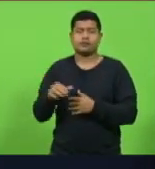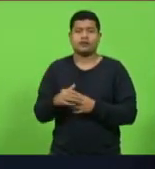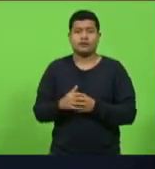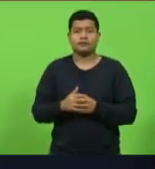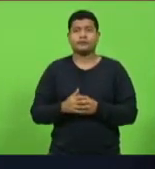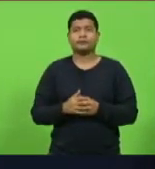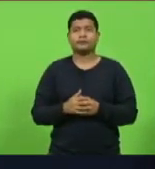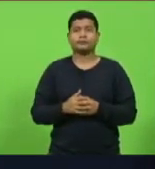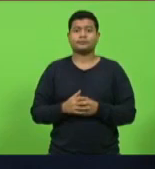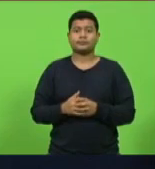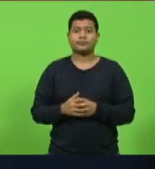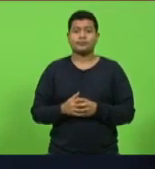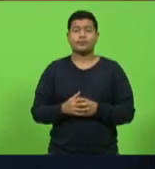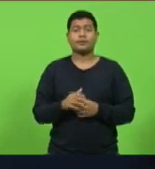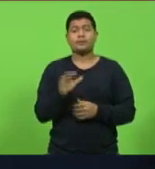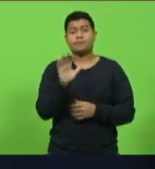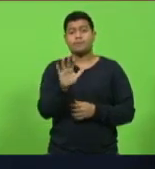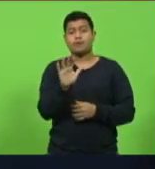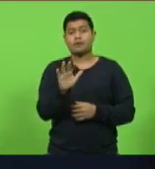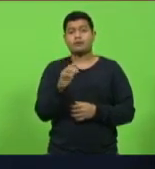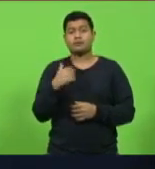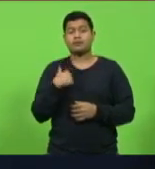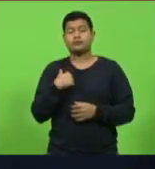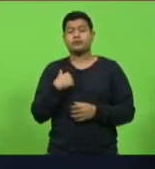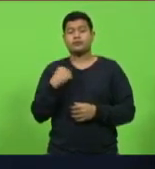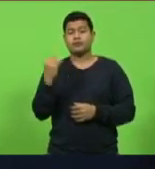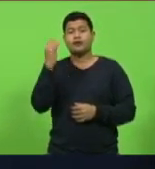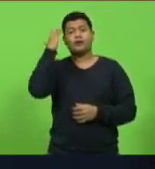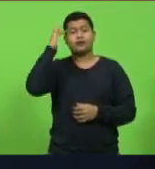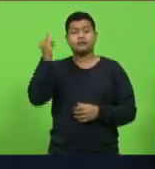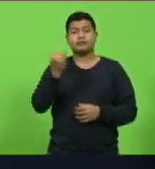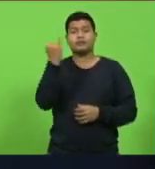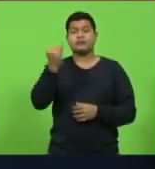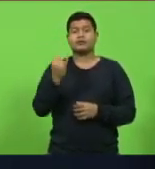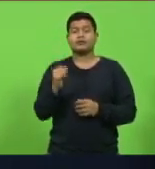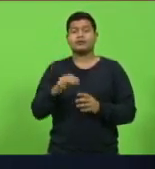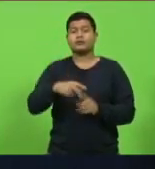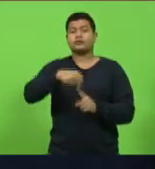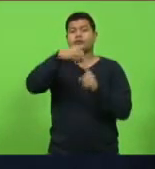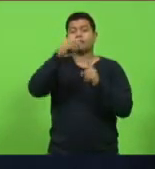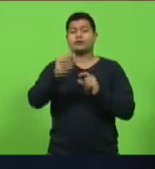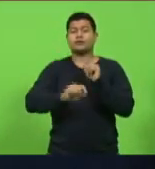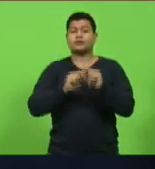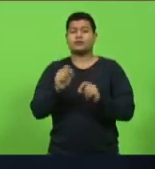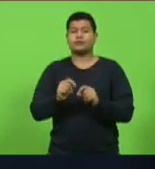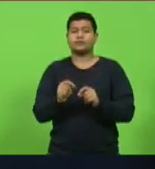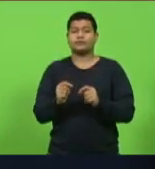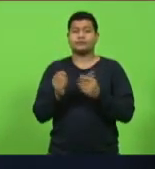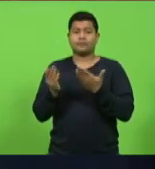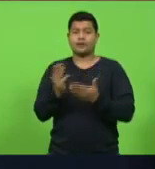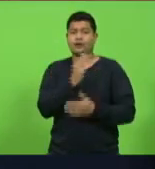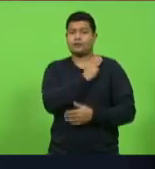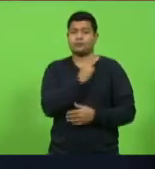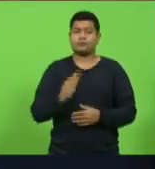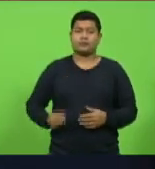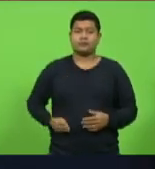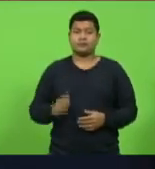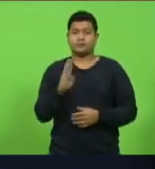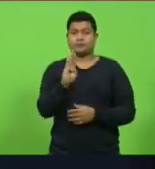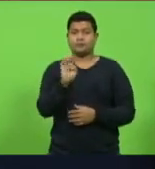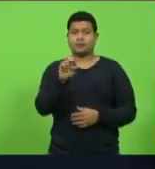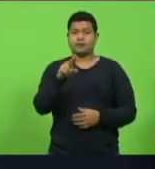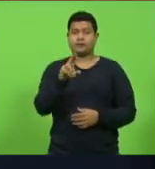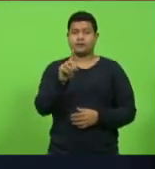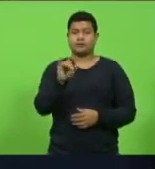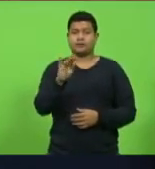salsicha no entanto considera importante ressaltar que recentemente o ministro Benedito Gonçalves